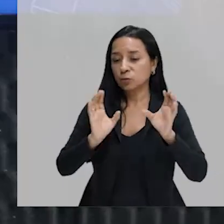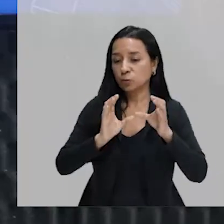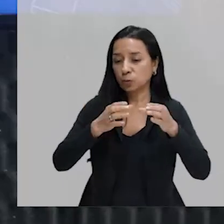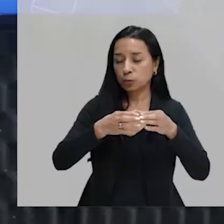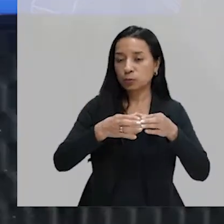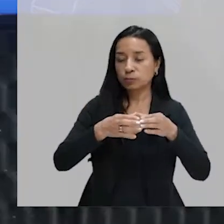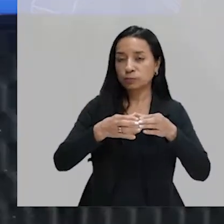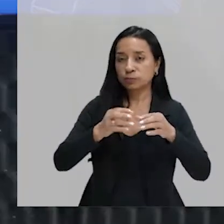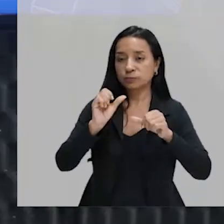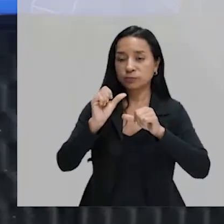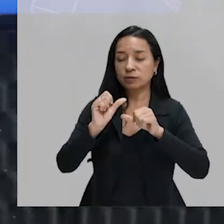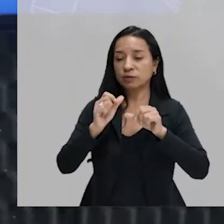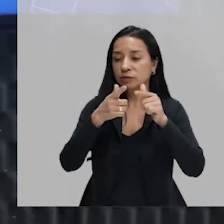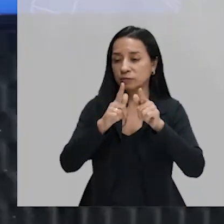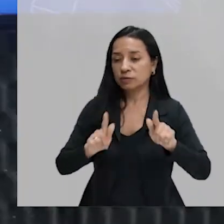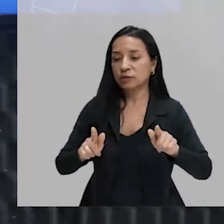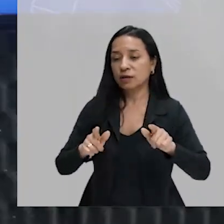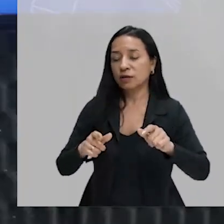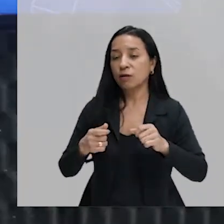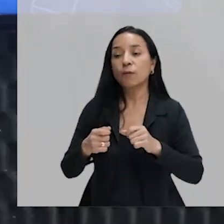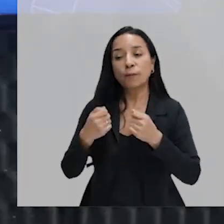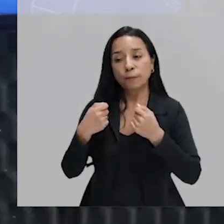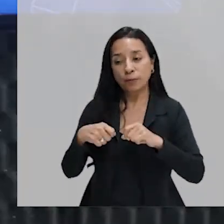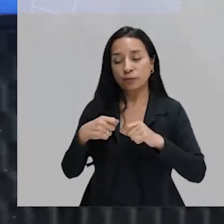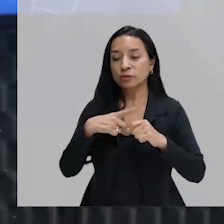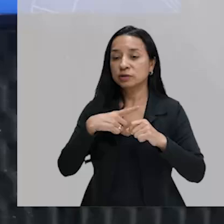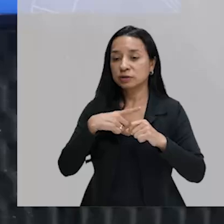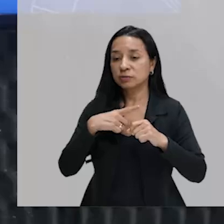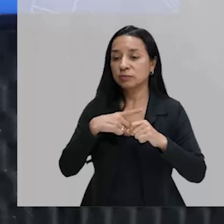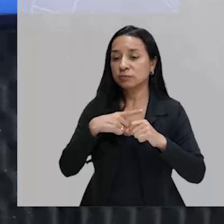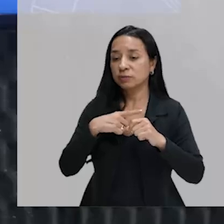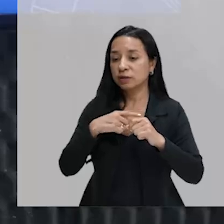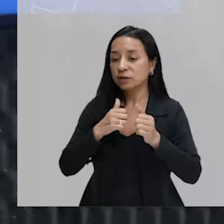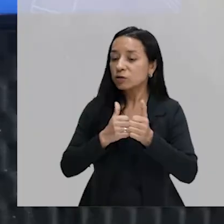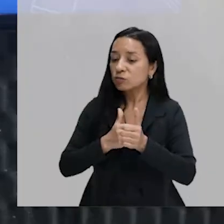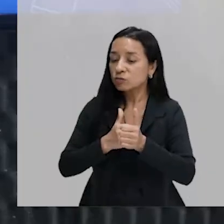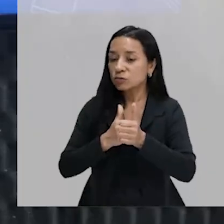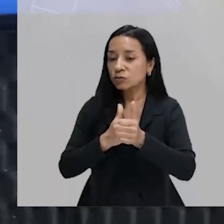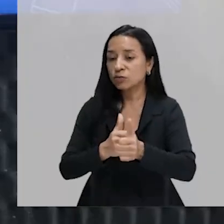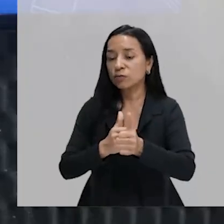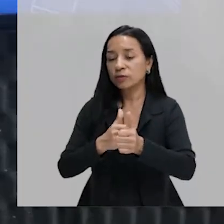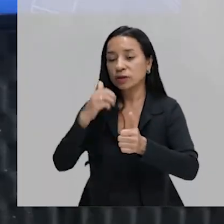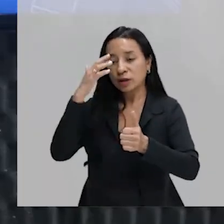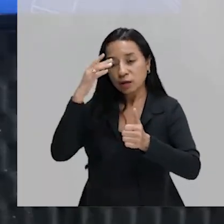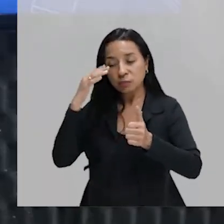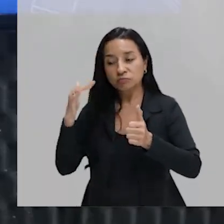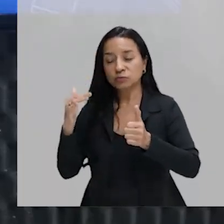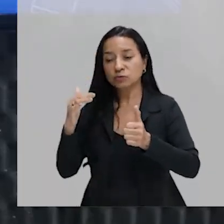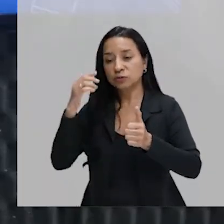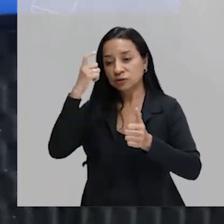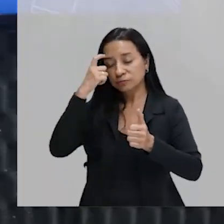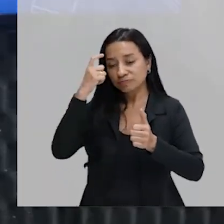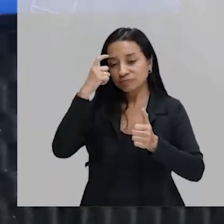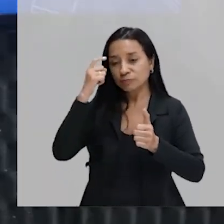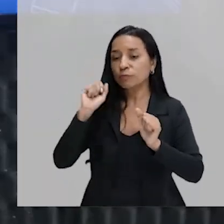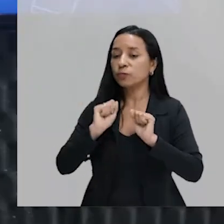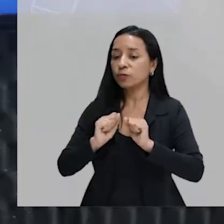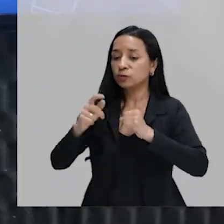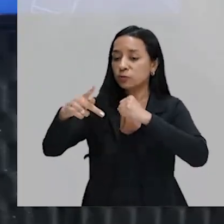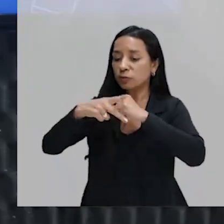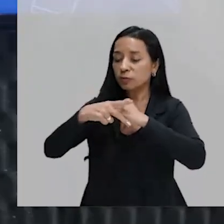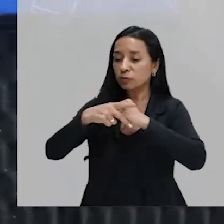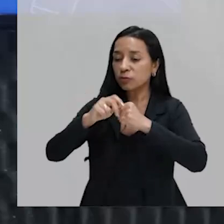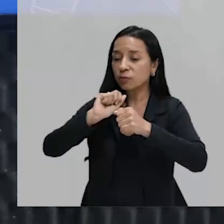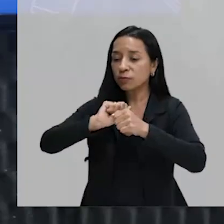também ter que acompanhar esse raciocínio e saber que pode ser um pronome, ou que pode ser um artigo, né? Que pode ser uma